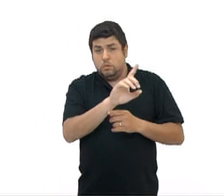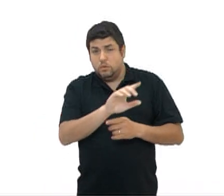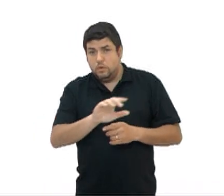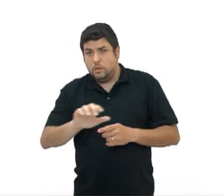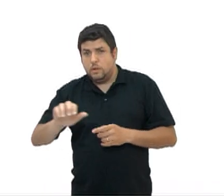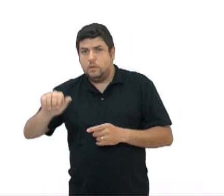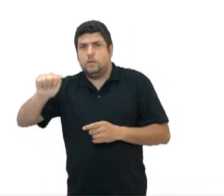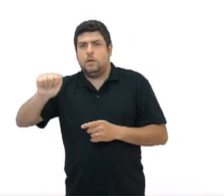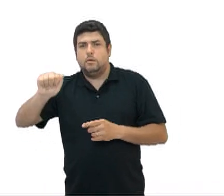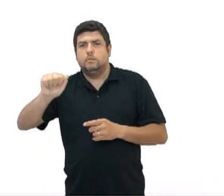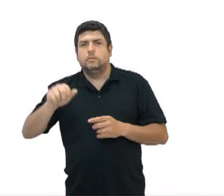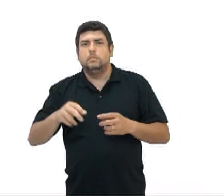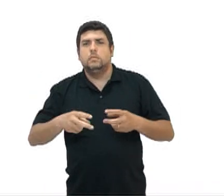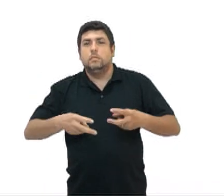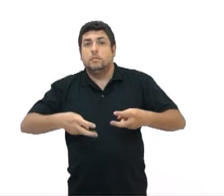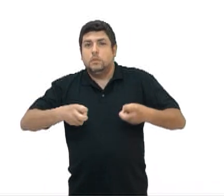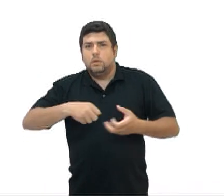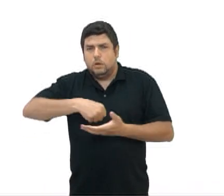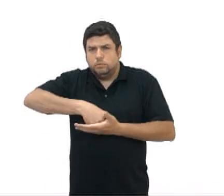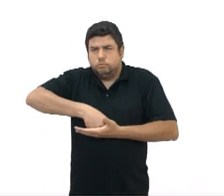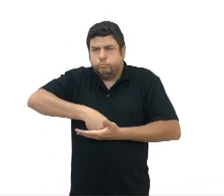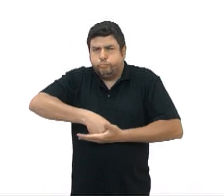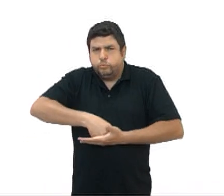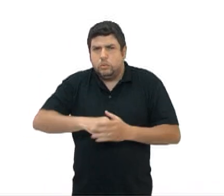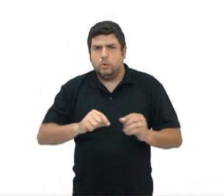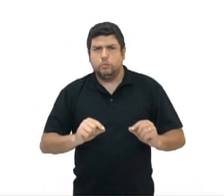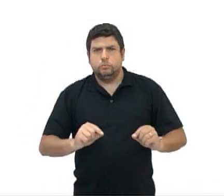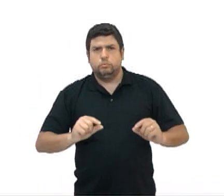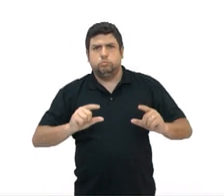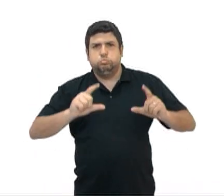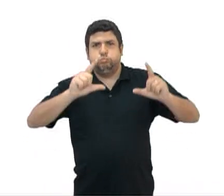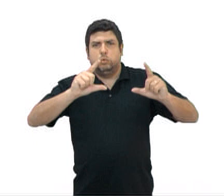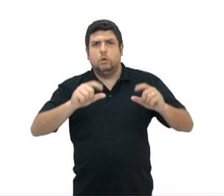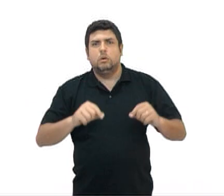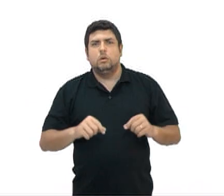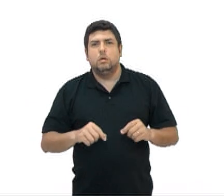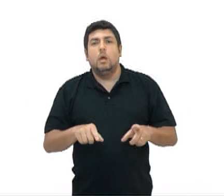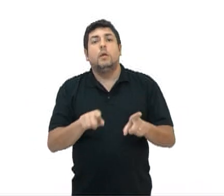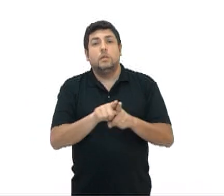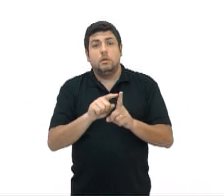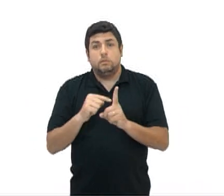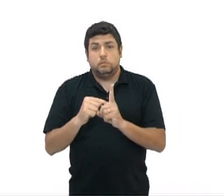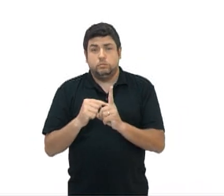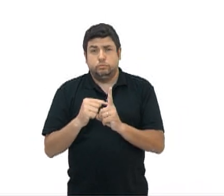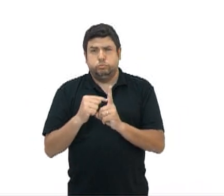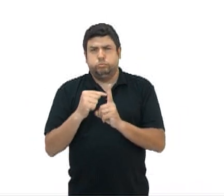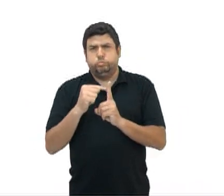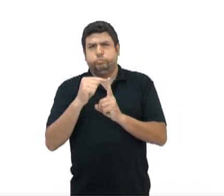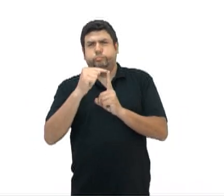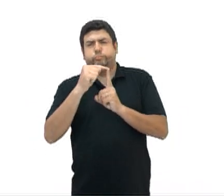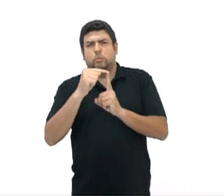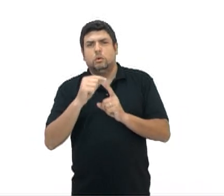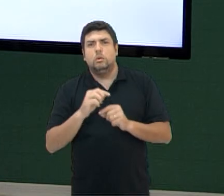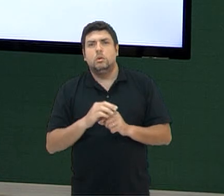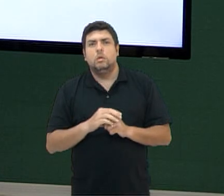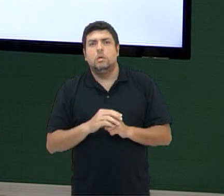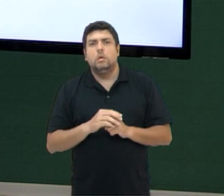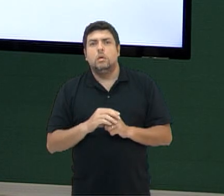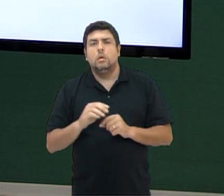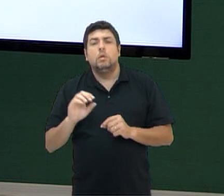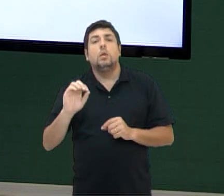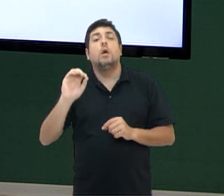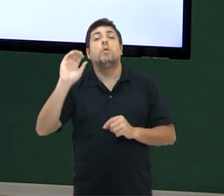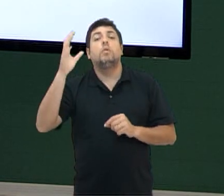minha pressão está aumentando, a minha temperatura estará aumentando também. E o que está acontecendo com o